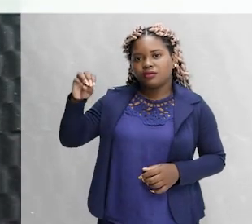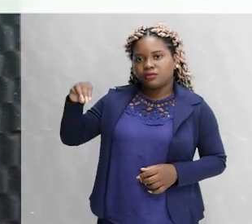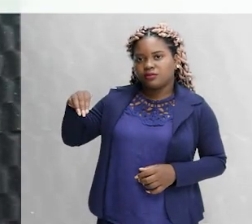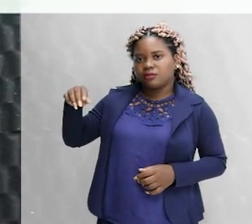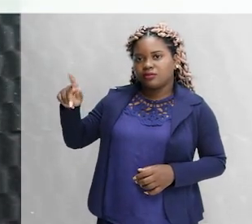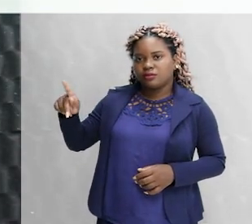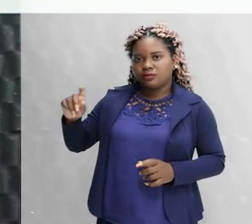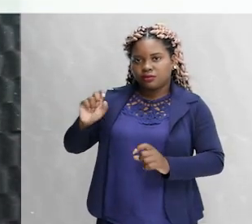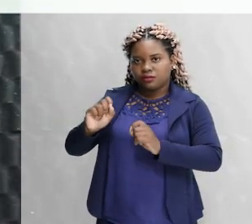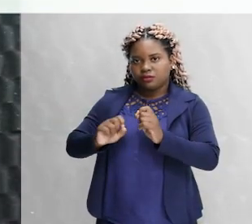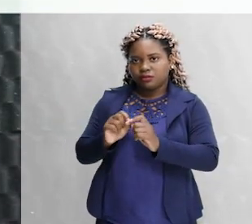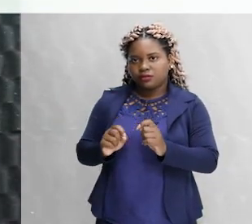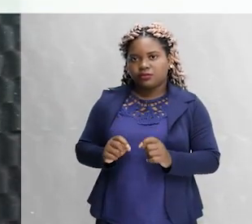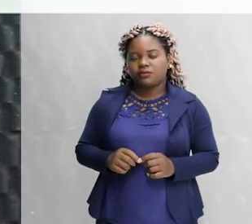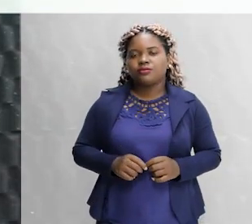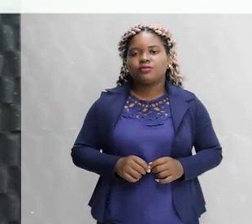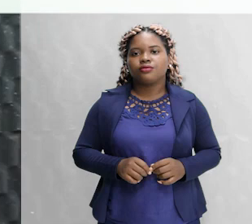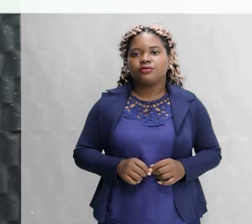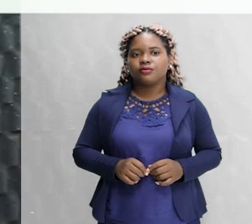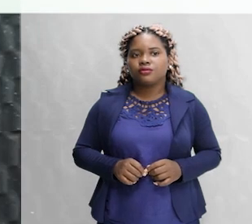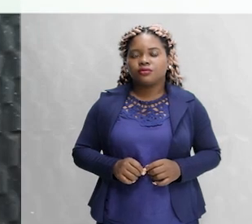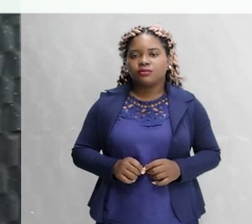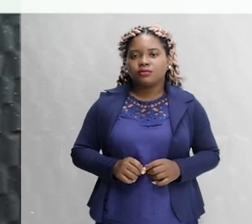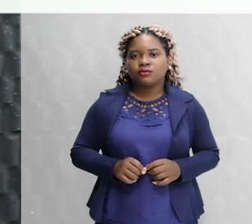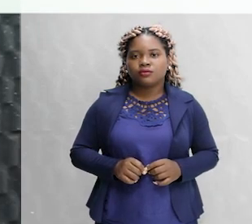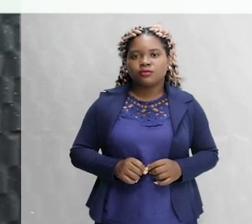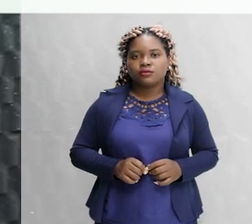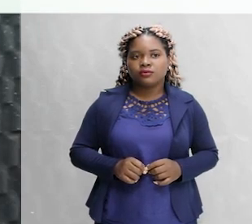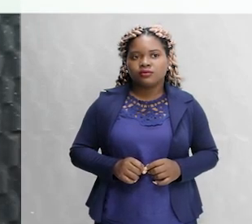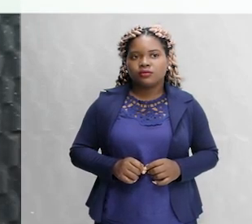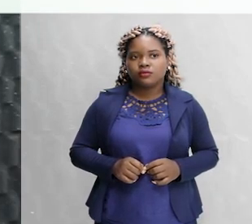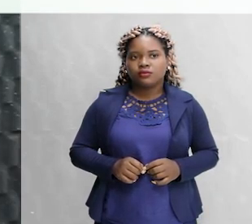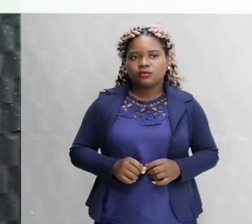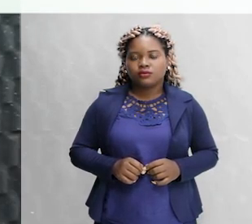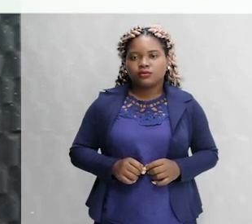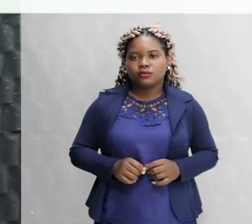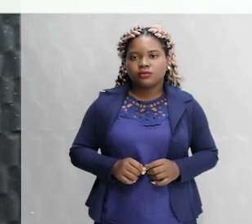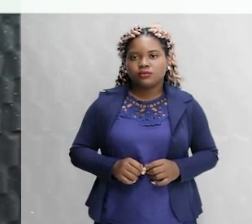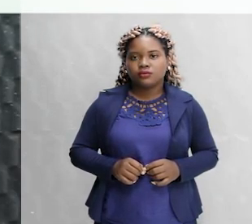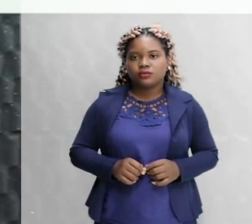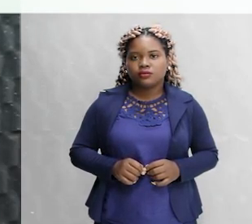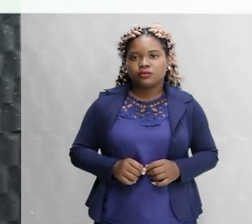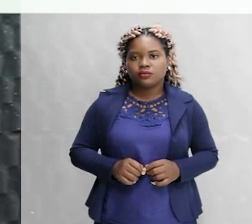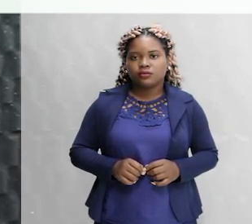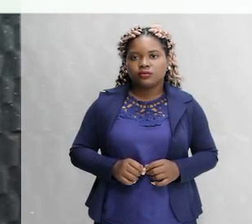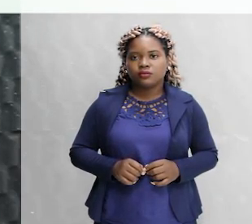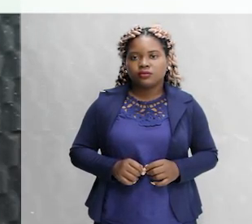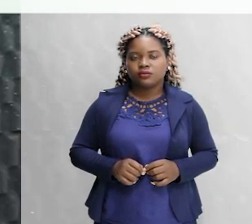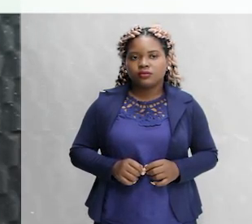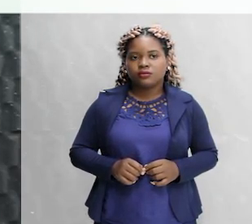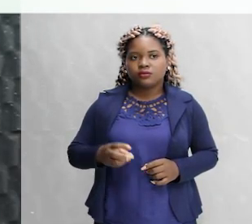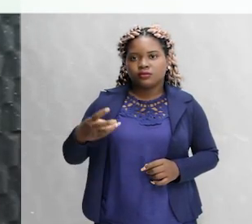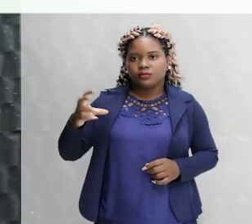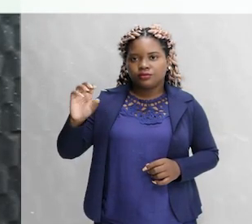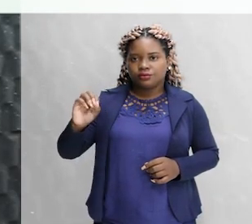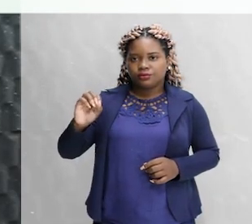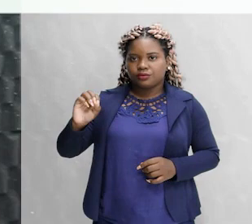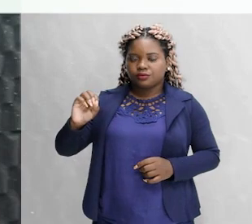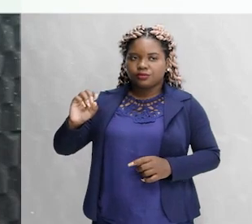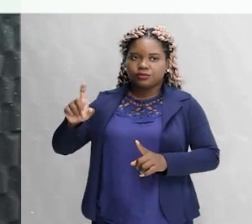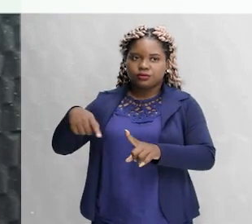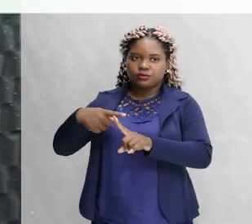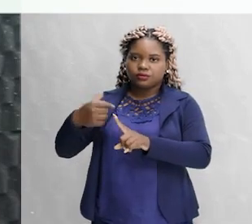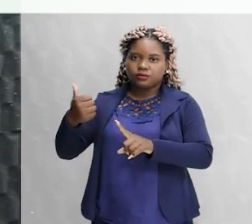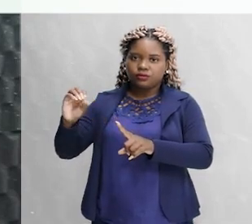aqui, fazendo esse somatório, 21 com 9 dá 30, né? 30